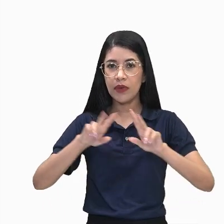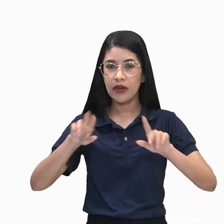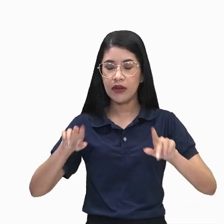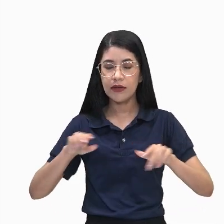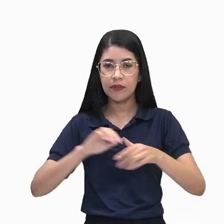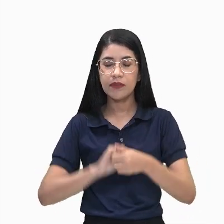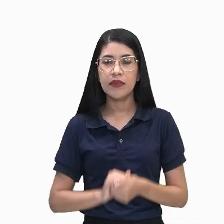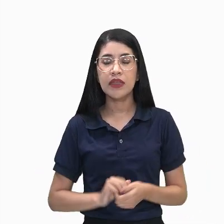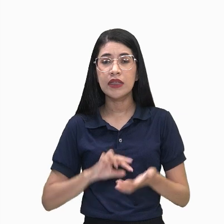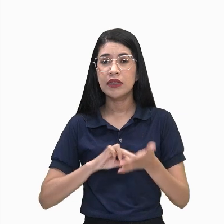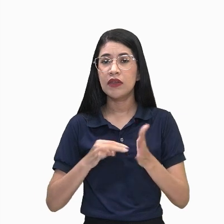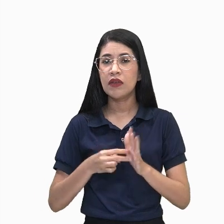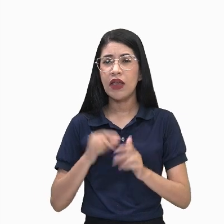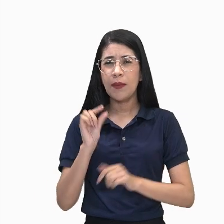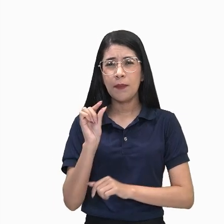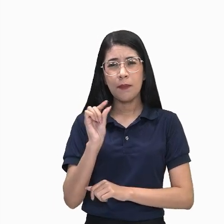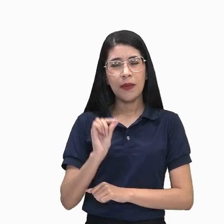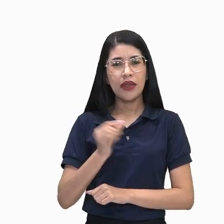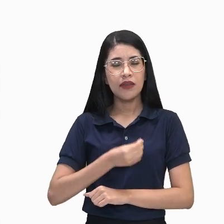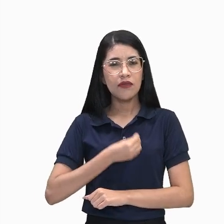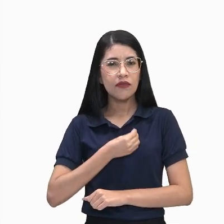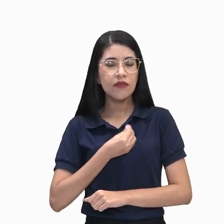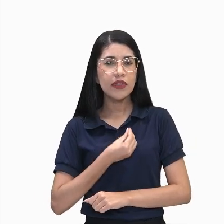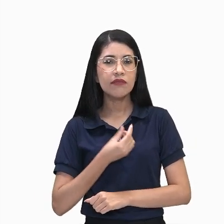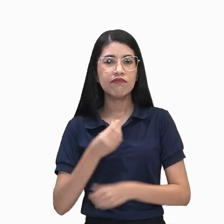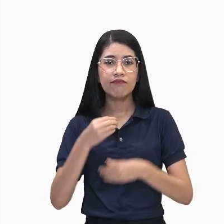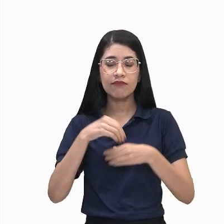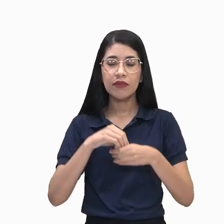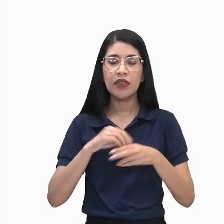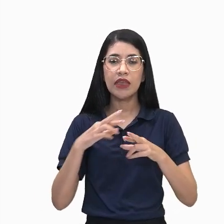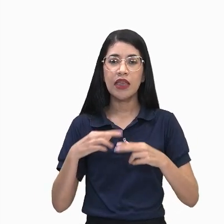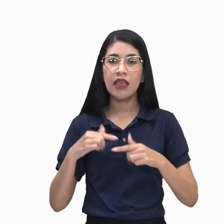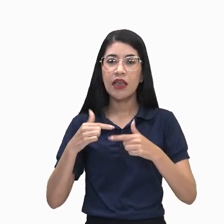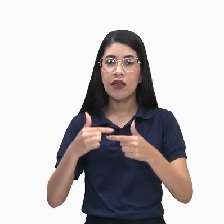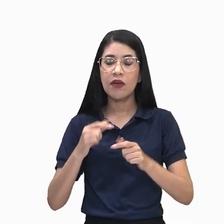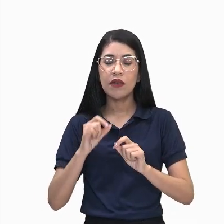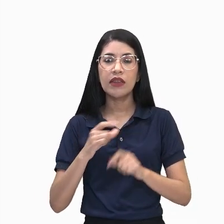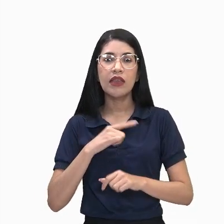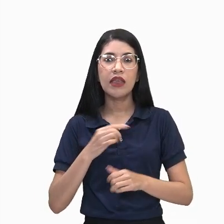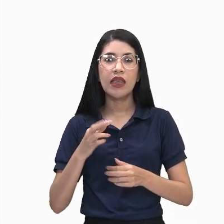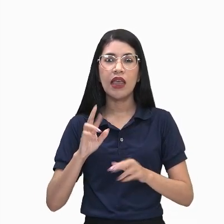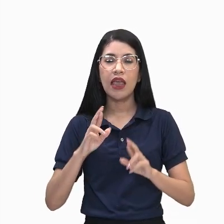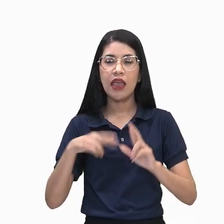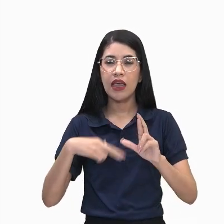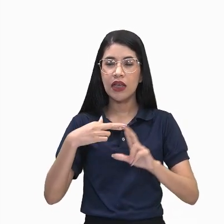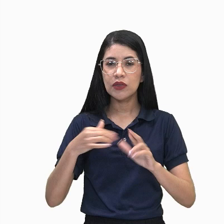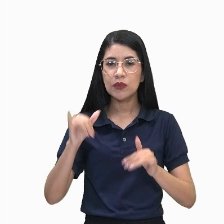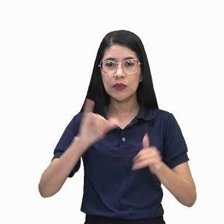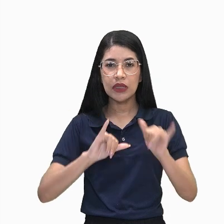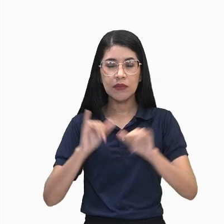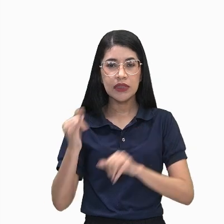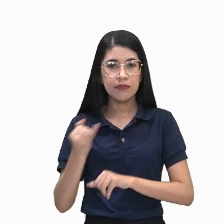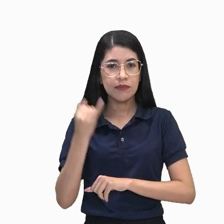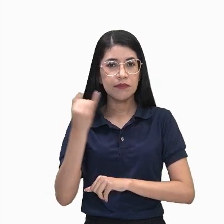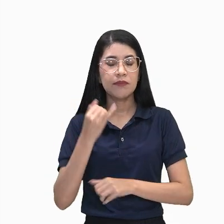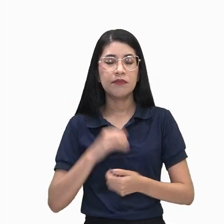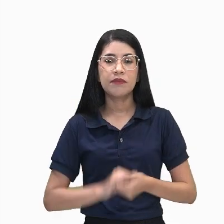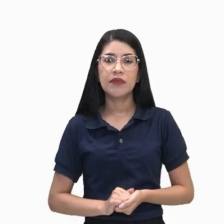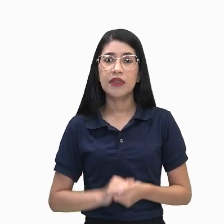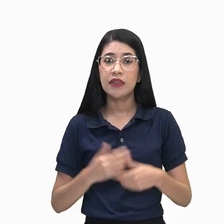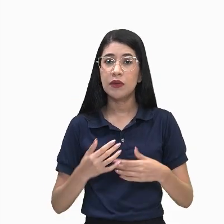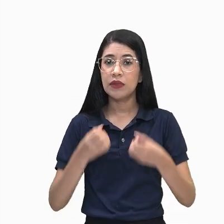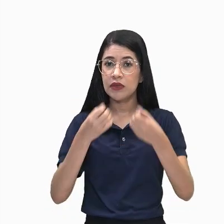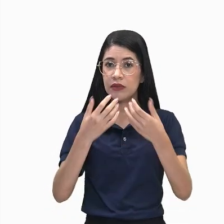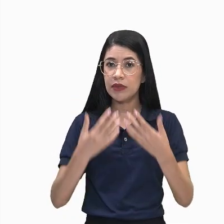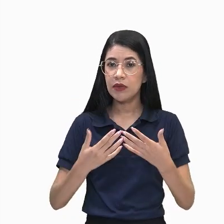a menor unidade da vida, sendo responsável por reações químicas essenciais. Então, quando eu digo que é a